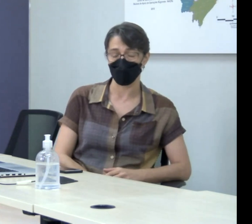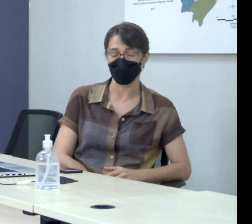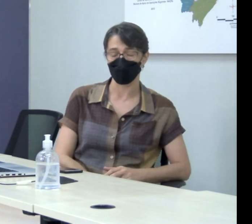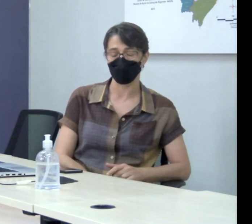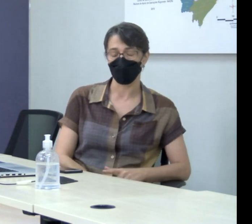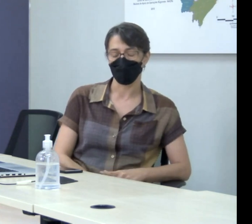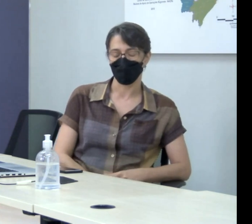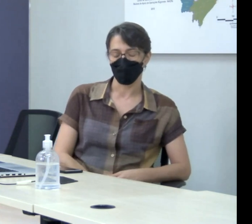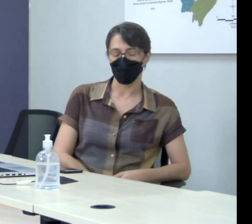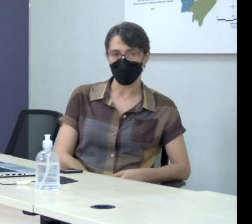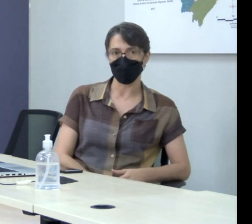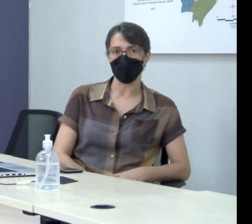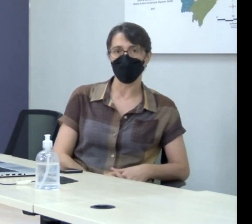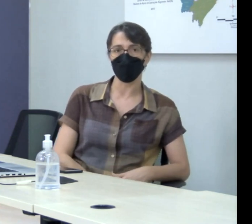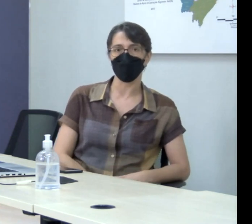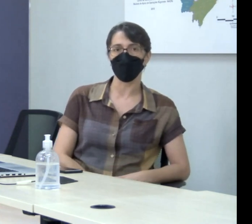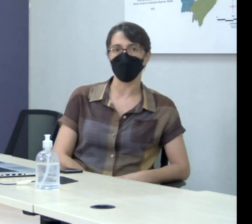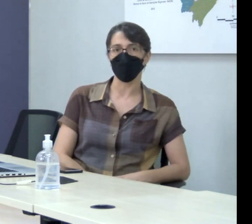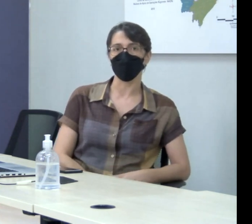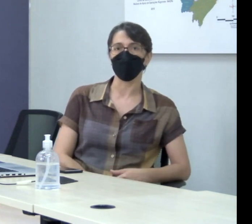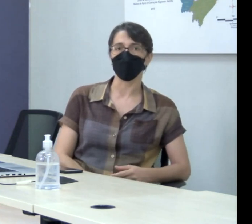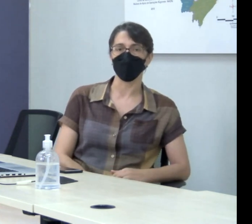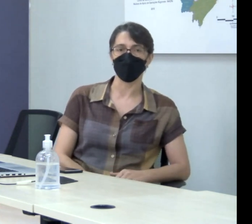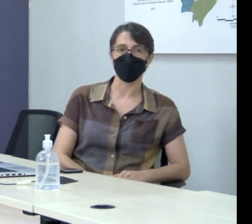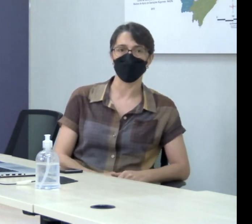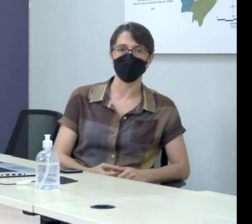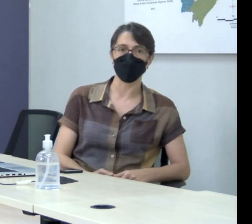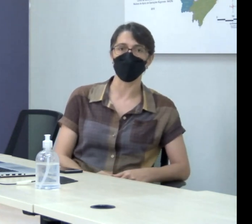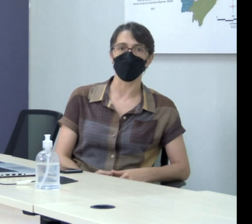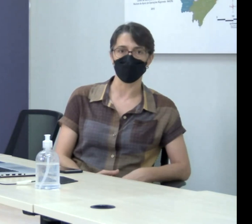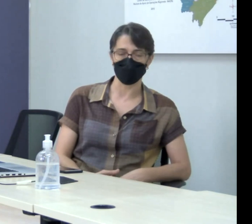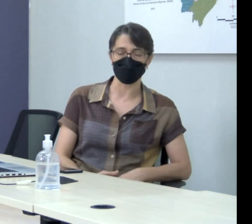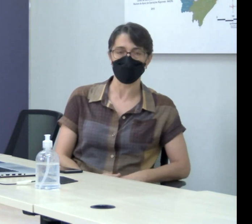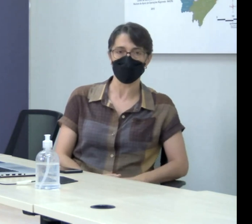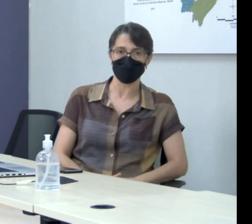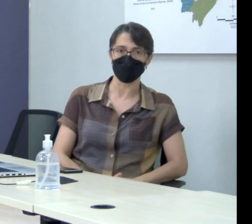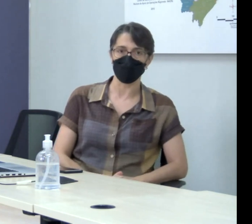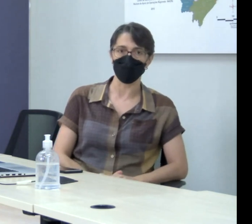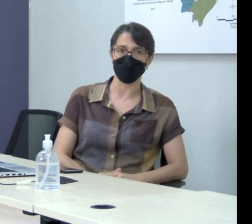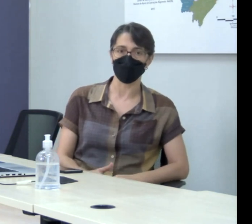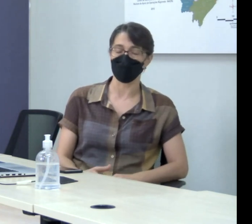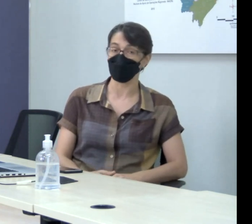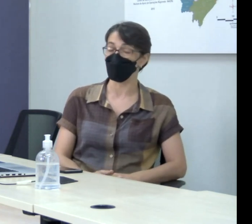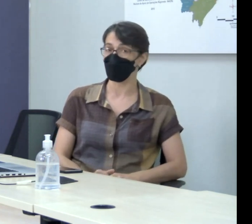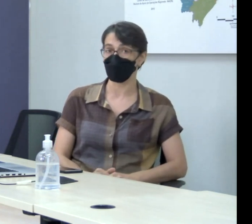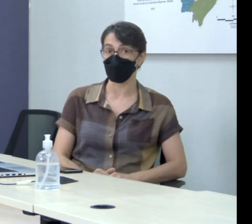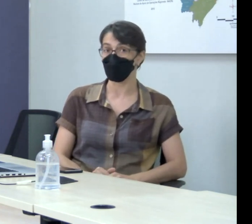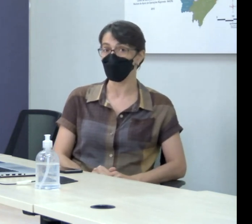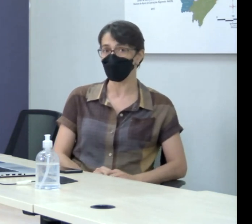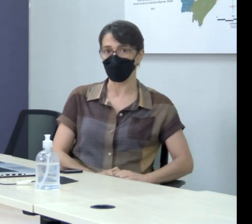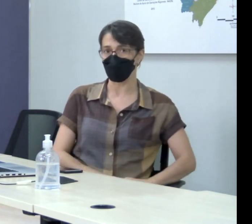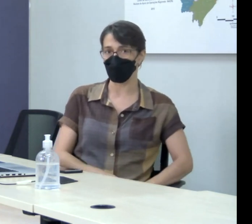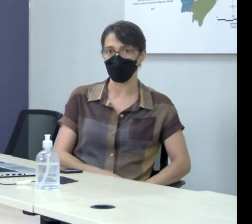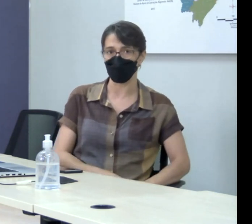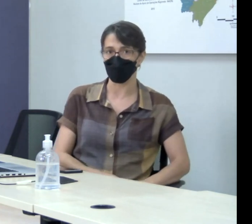à publicidade ainda existem algumas coisas que precisam ser melhorados mas ele é um